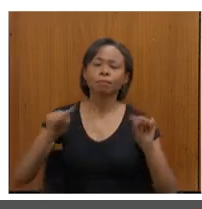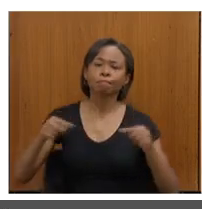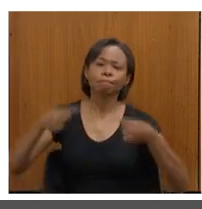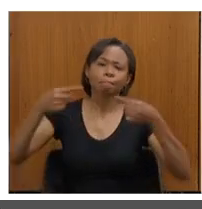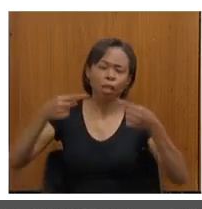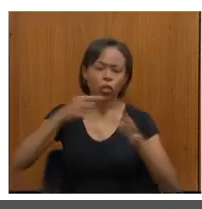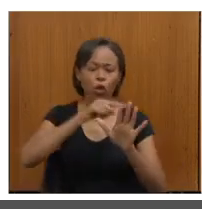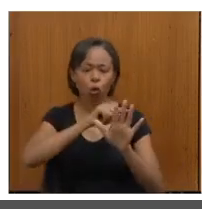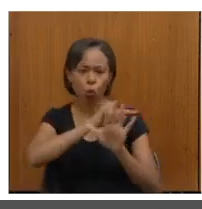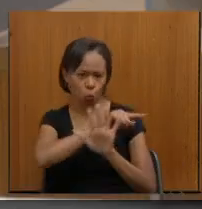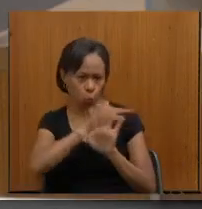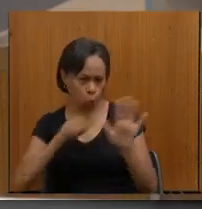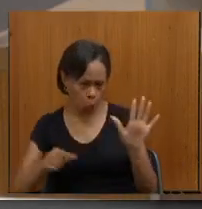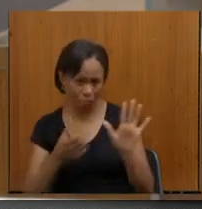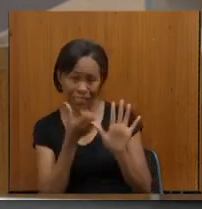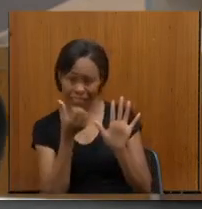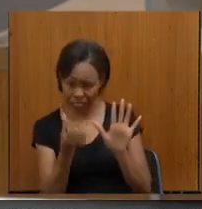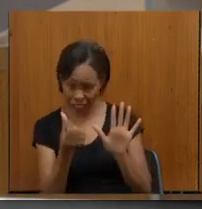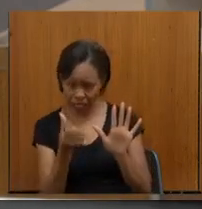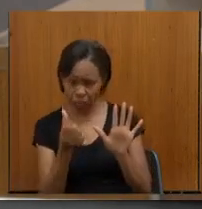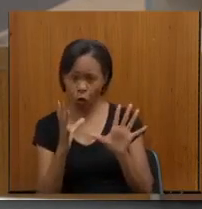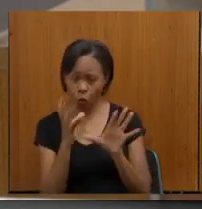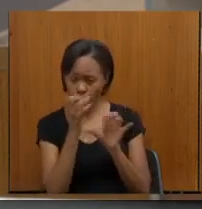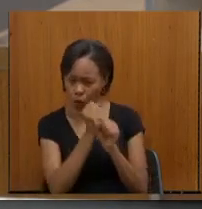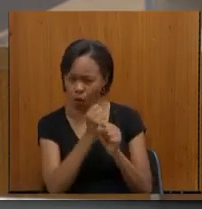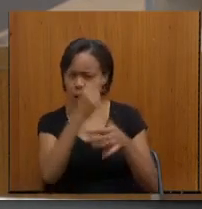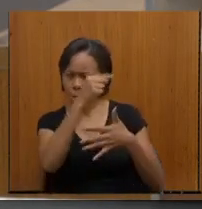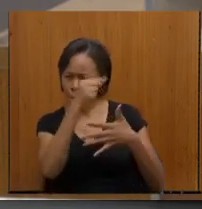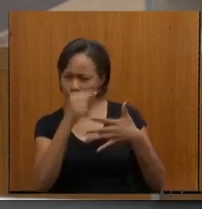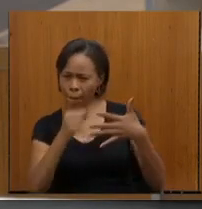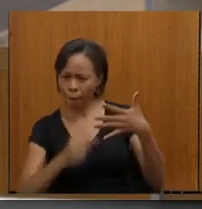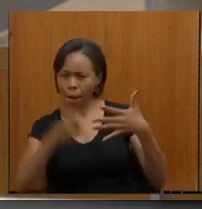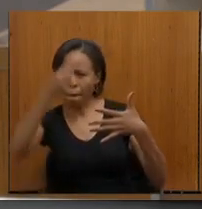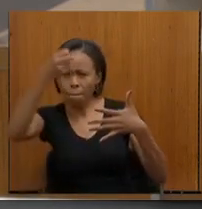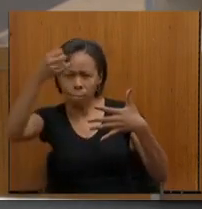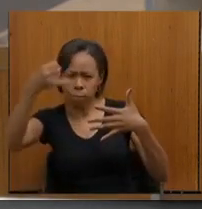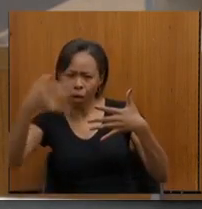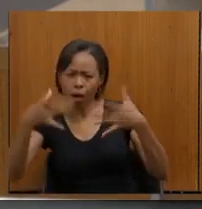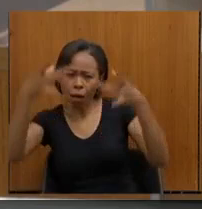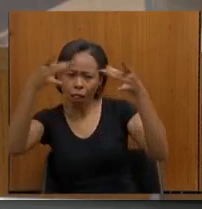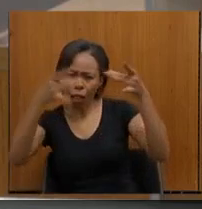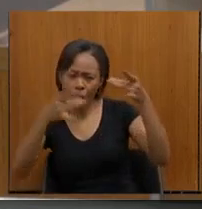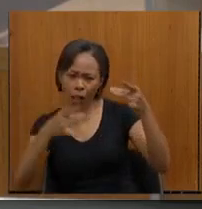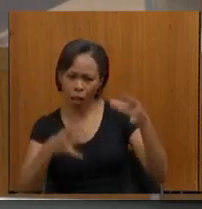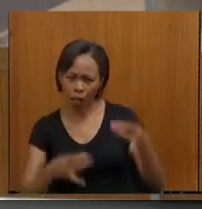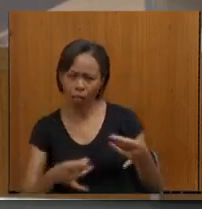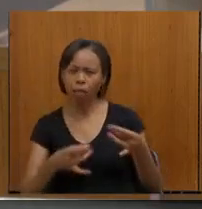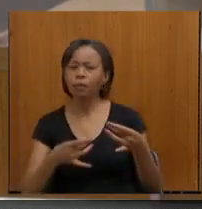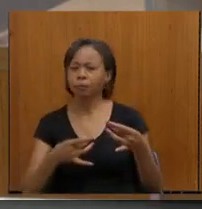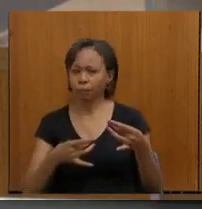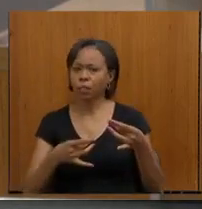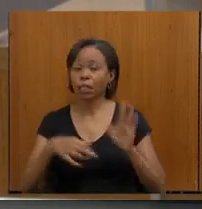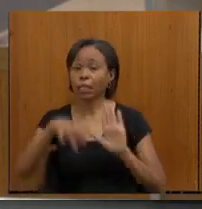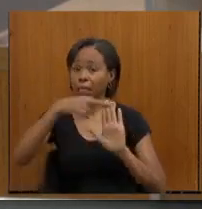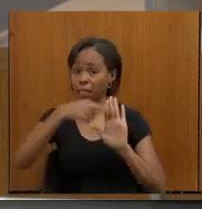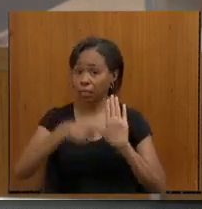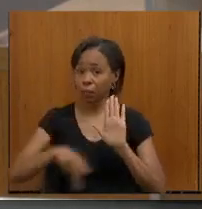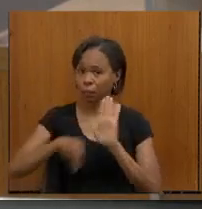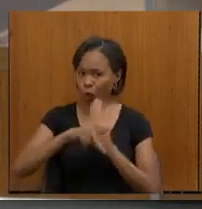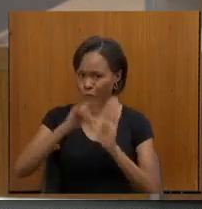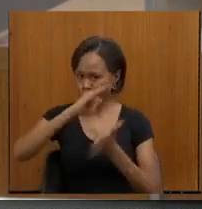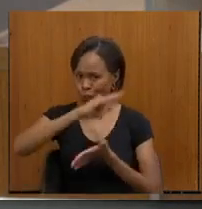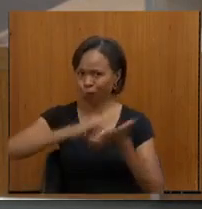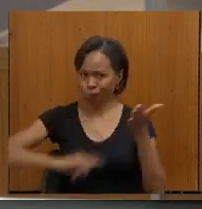destrinchar cada um deles e citar alguns dos exemplos das diretrizes que nós colocamos dentro desse documento